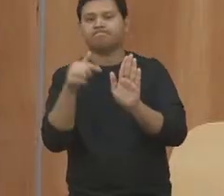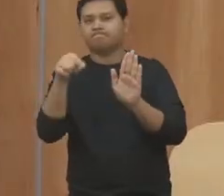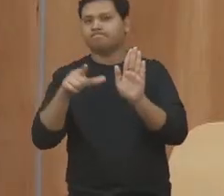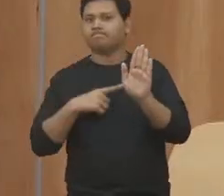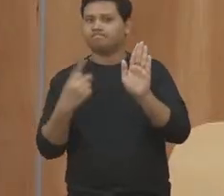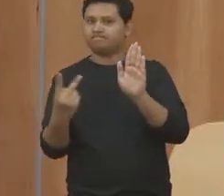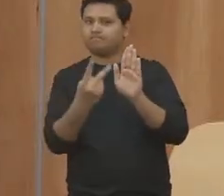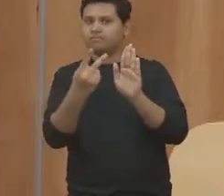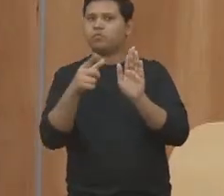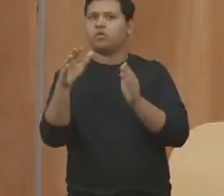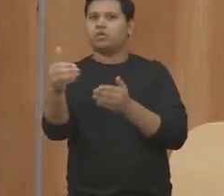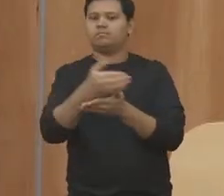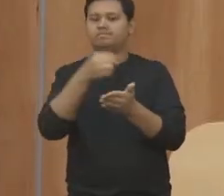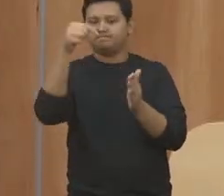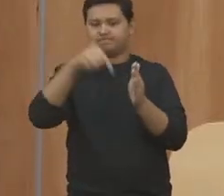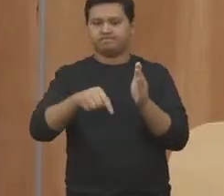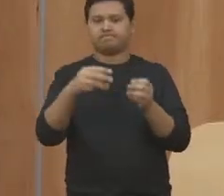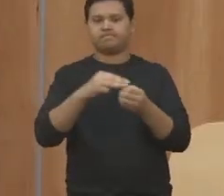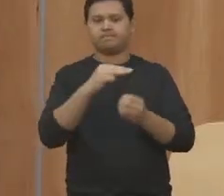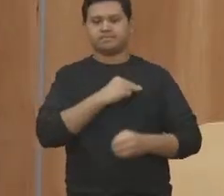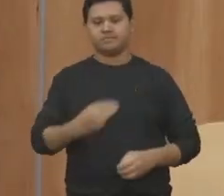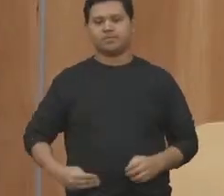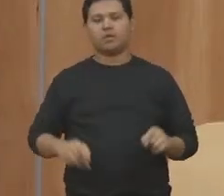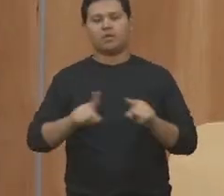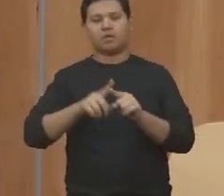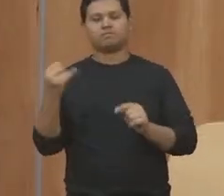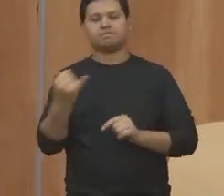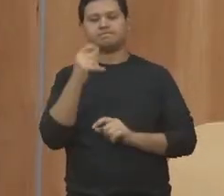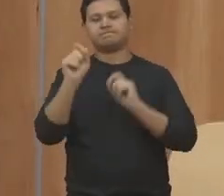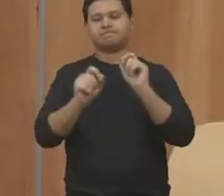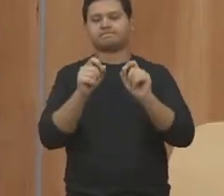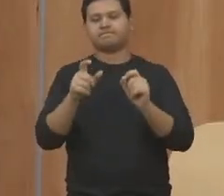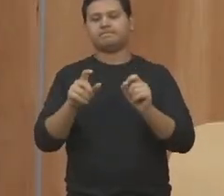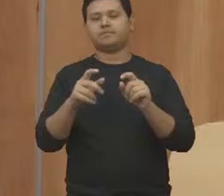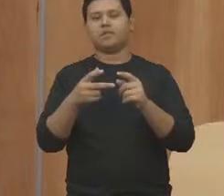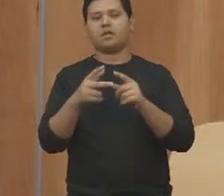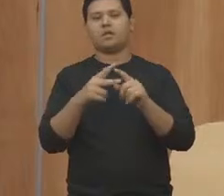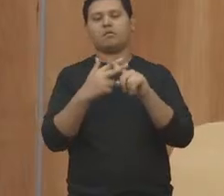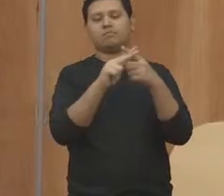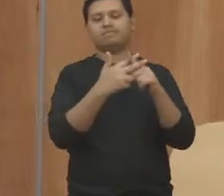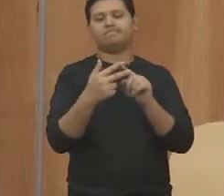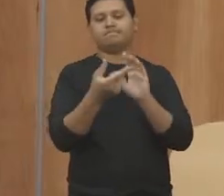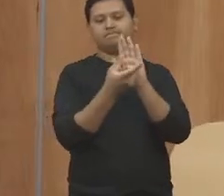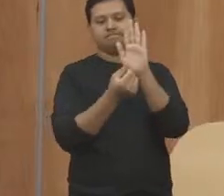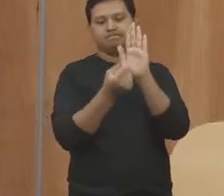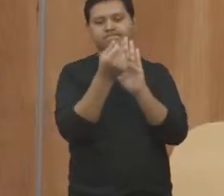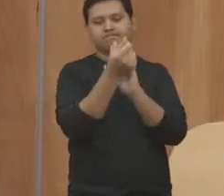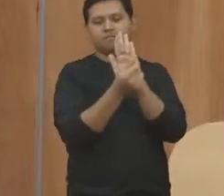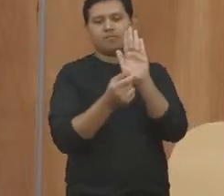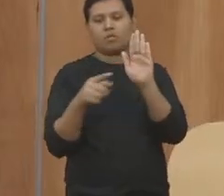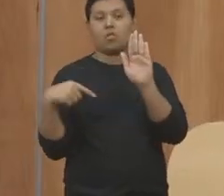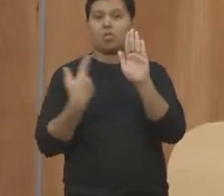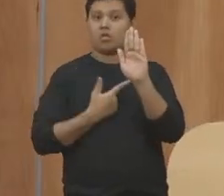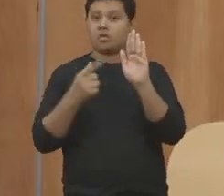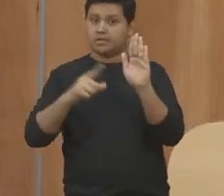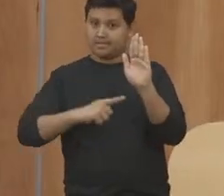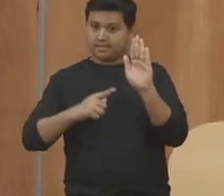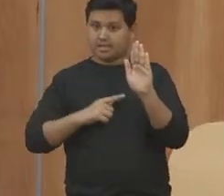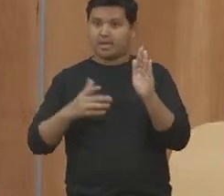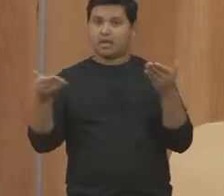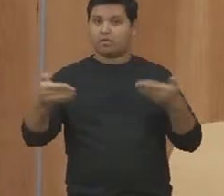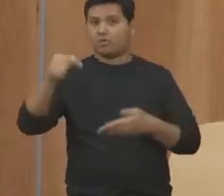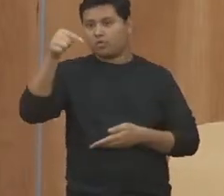ficar para o município. E também entra na importância da reforma tributária, porque quanto mais a gente conseguir garantir